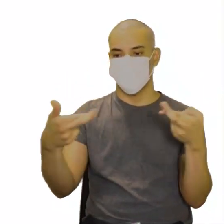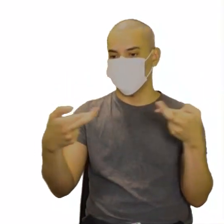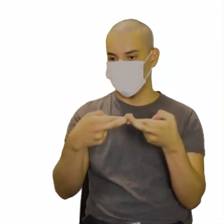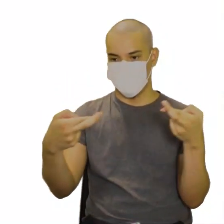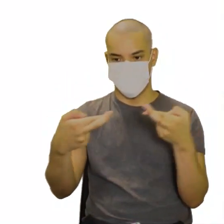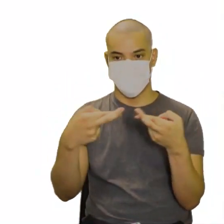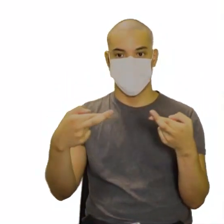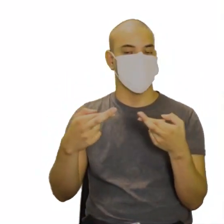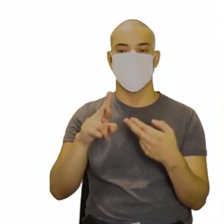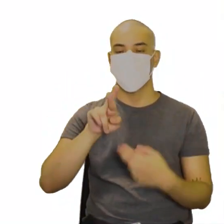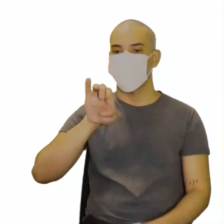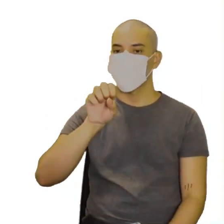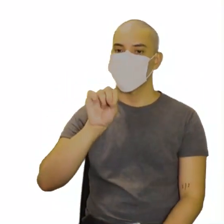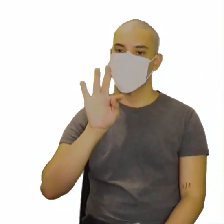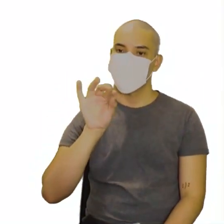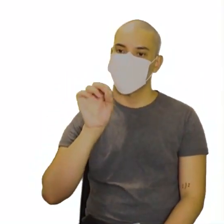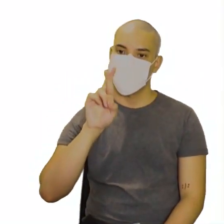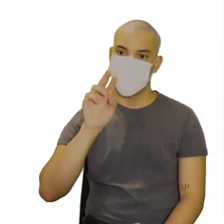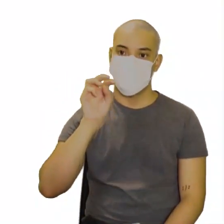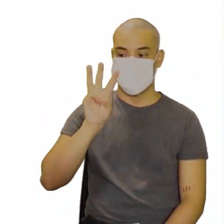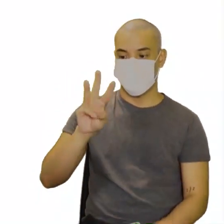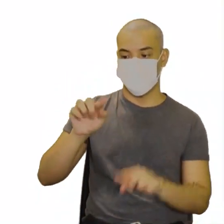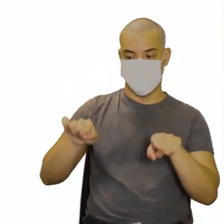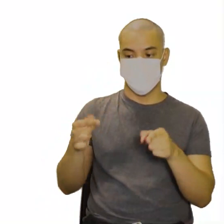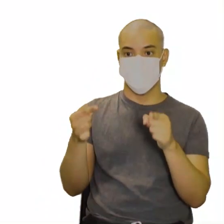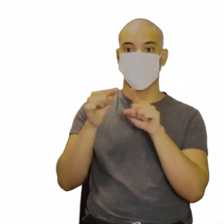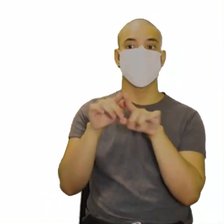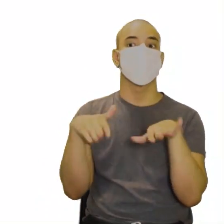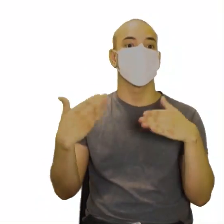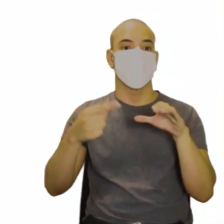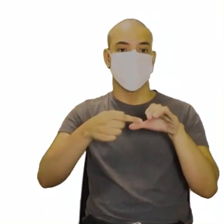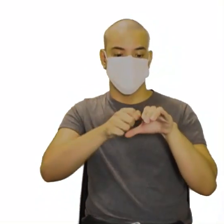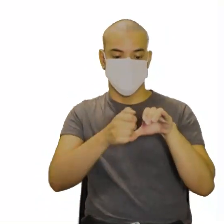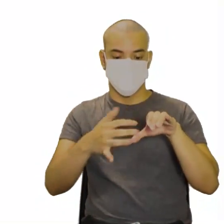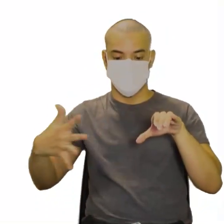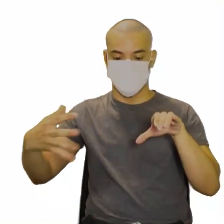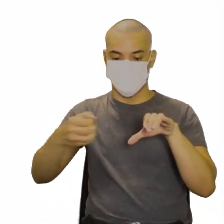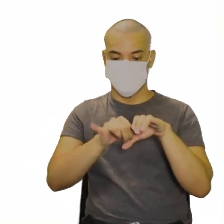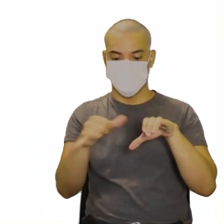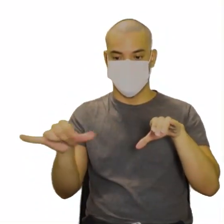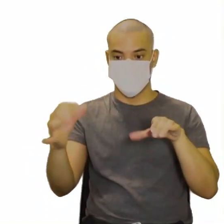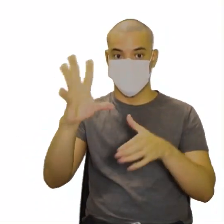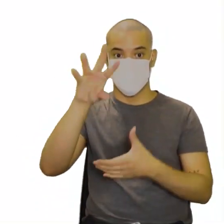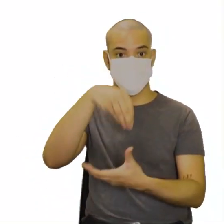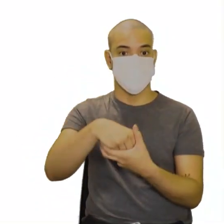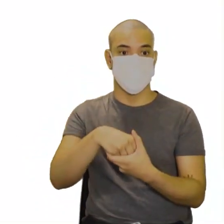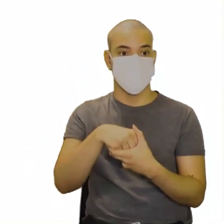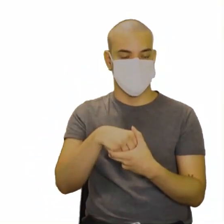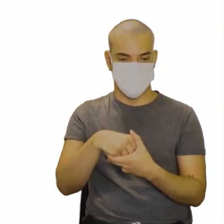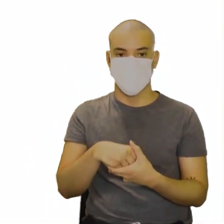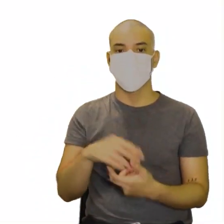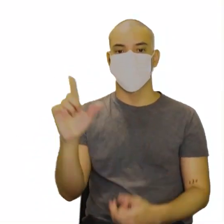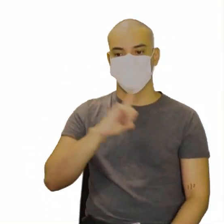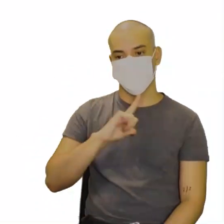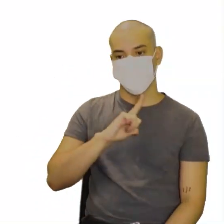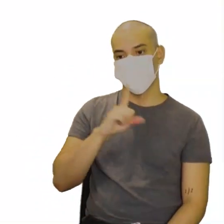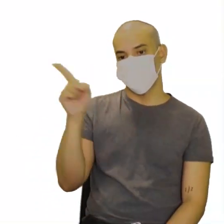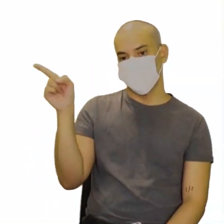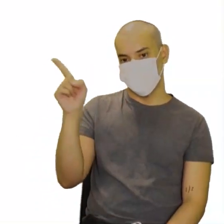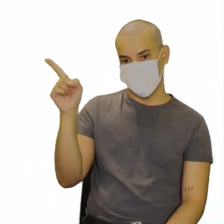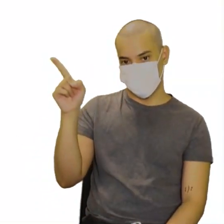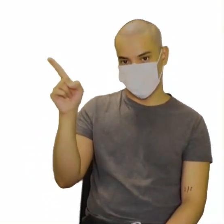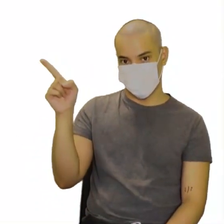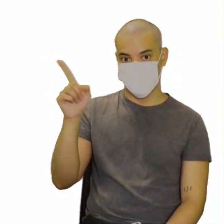ohms. Determine a corrente do circuito. Pessoal, vamos lá, olha só. Tá aqui o nosso gerador,